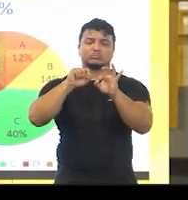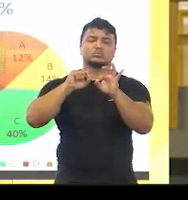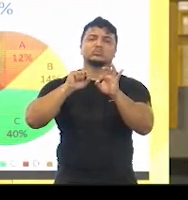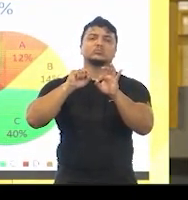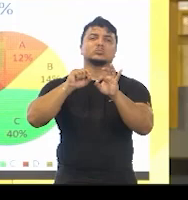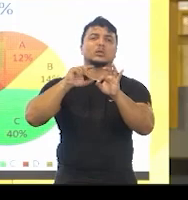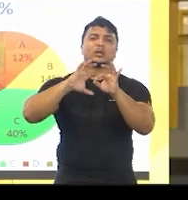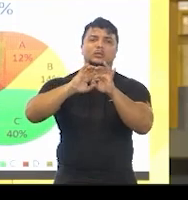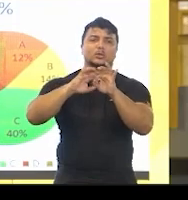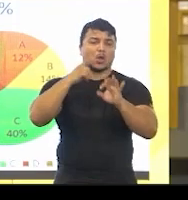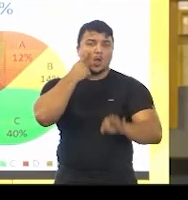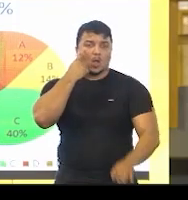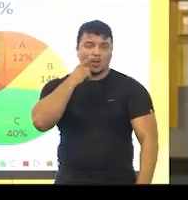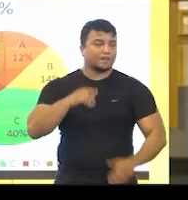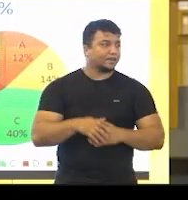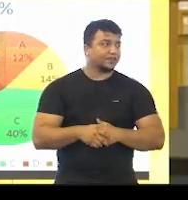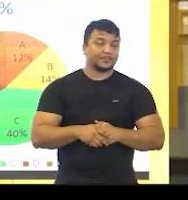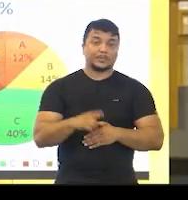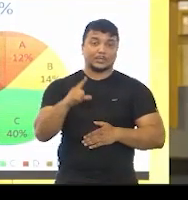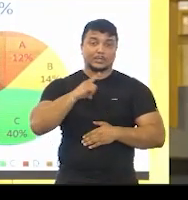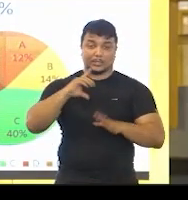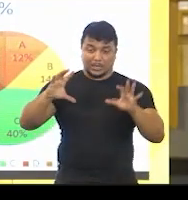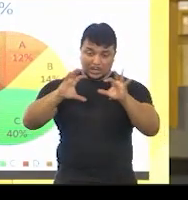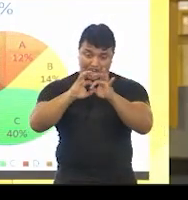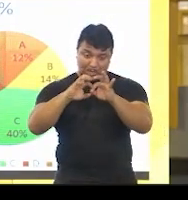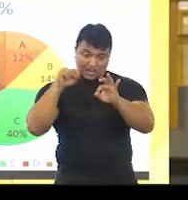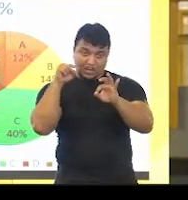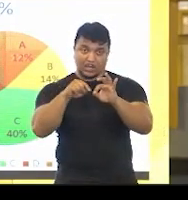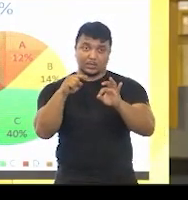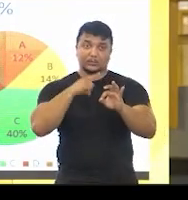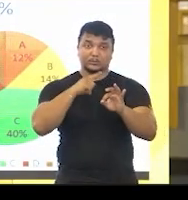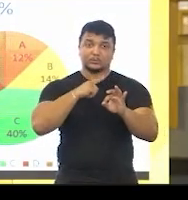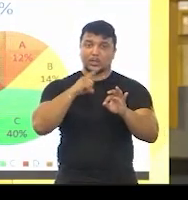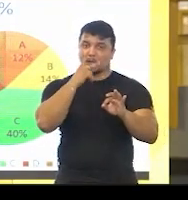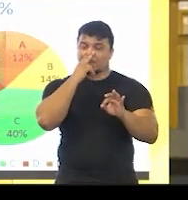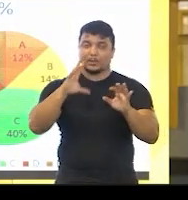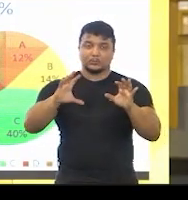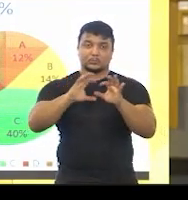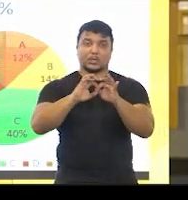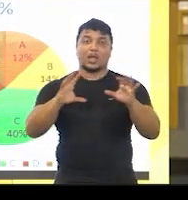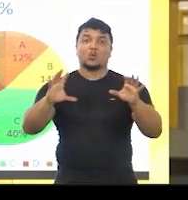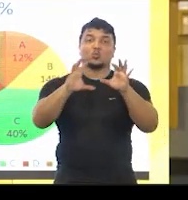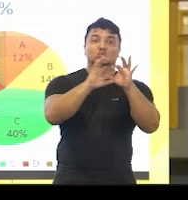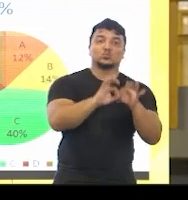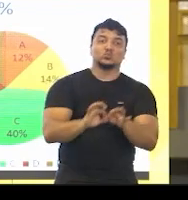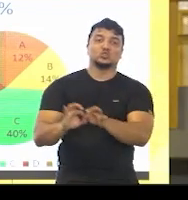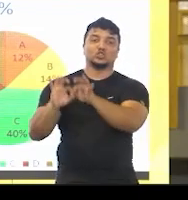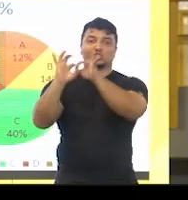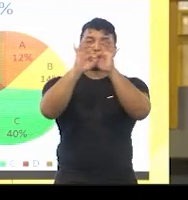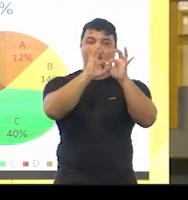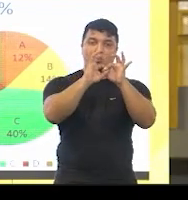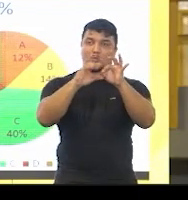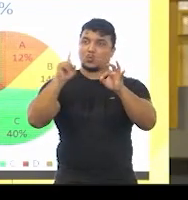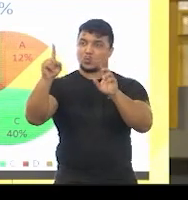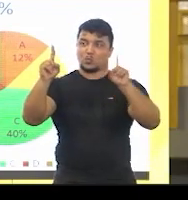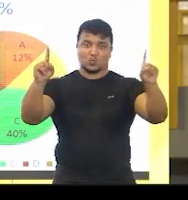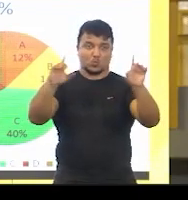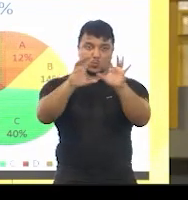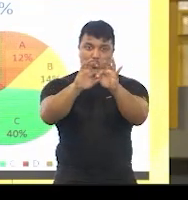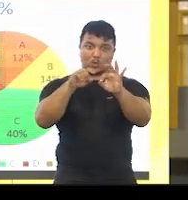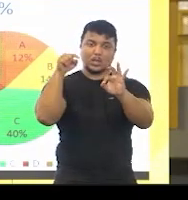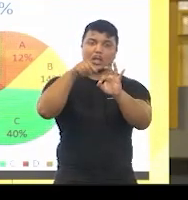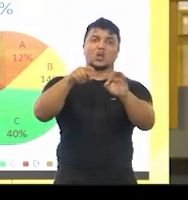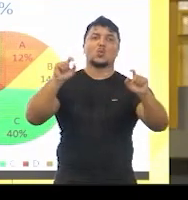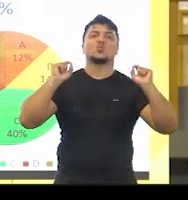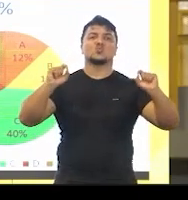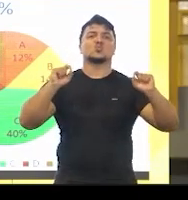vínculos. Olha o que é que o comando está dizendo. Os vínculos, a ponte, a união entre esses dois